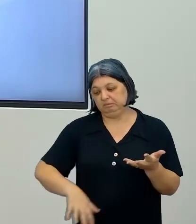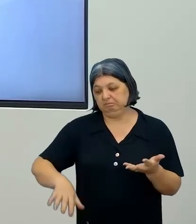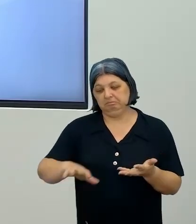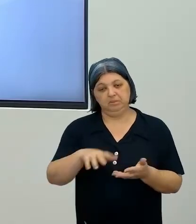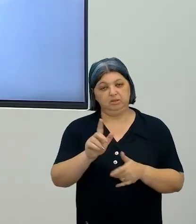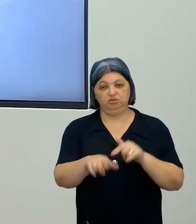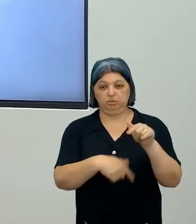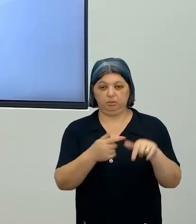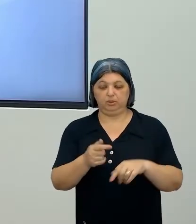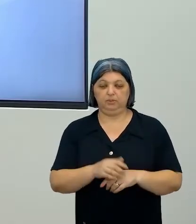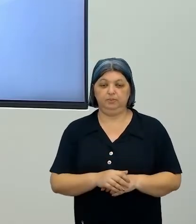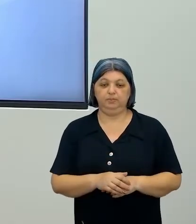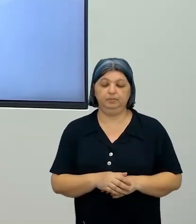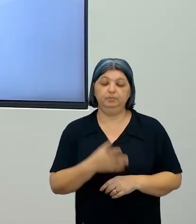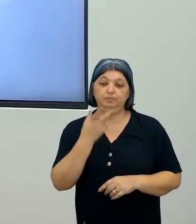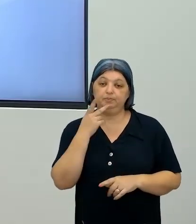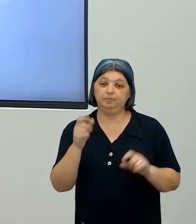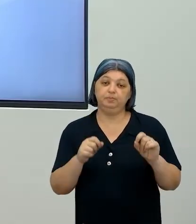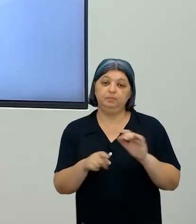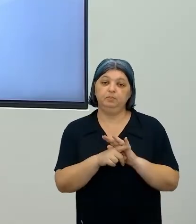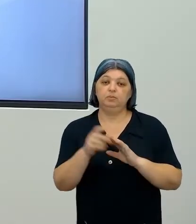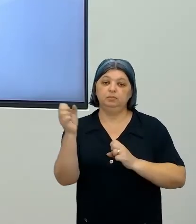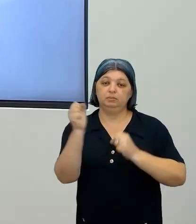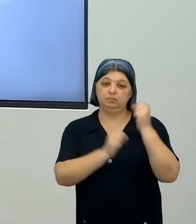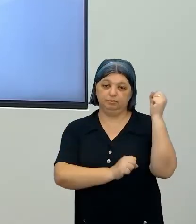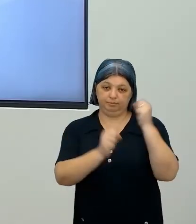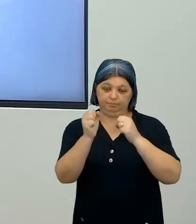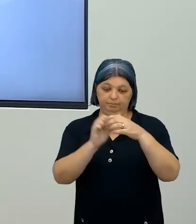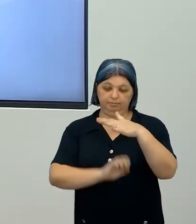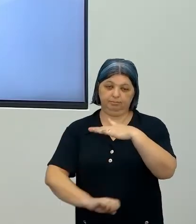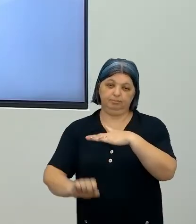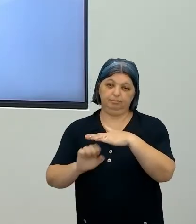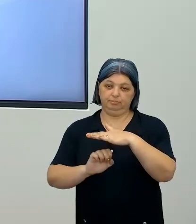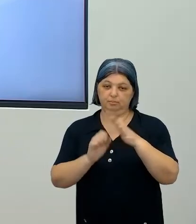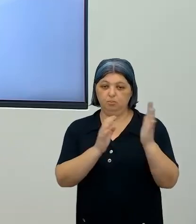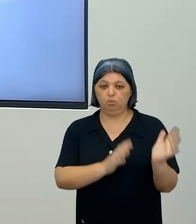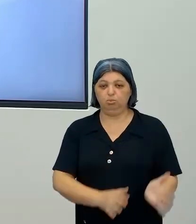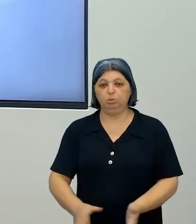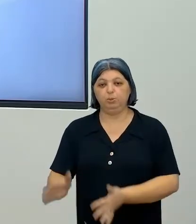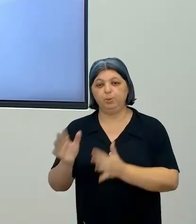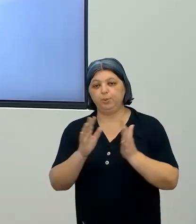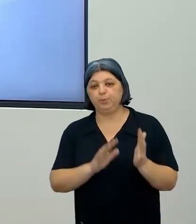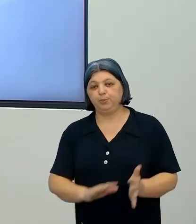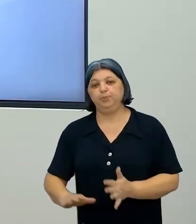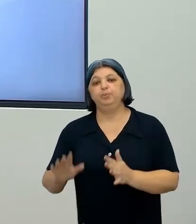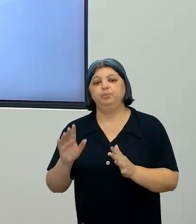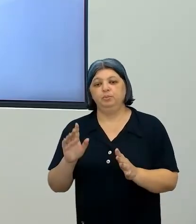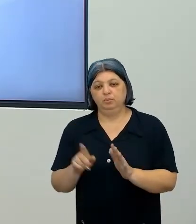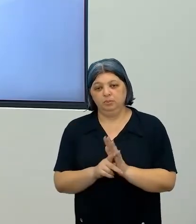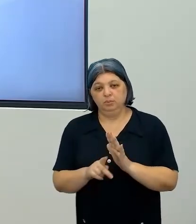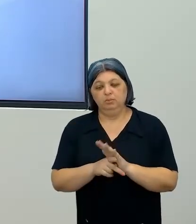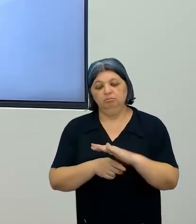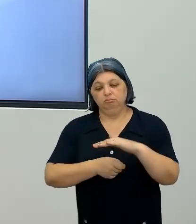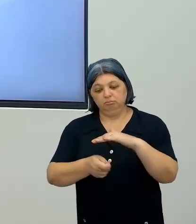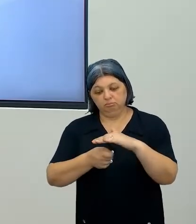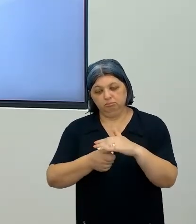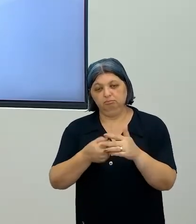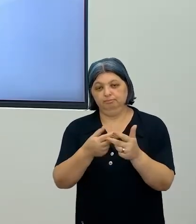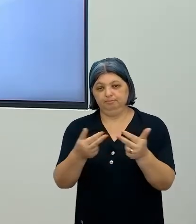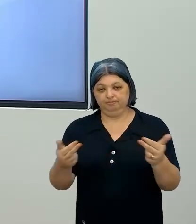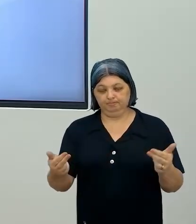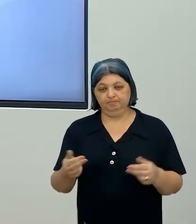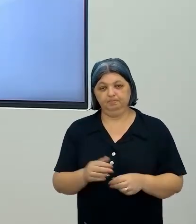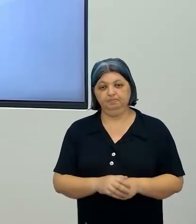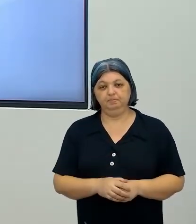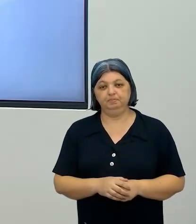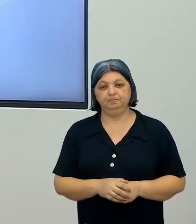né? A gente está falando aqui da industrialização porque realmente esse é um setor que gera muitos investimentos,